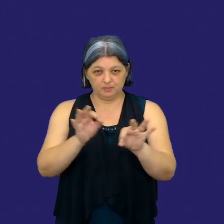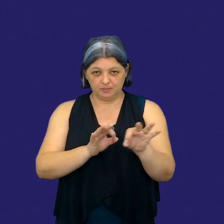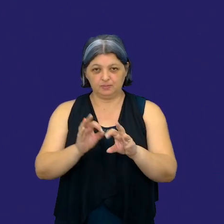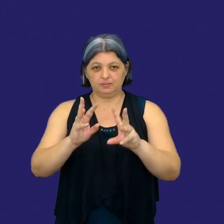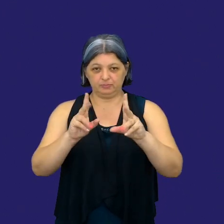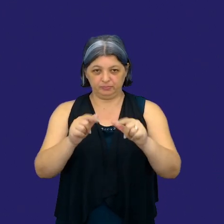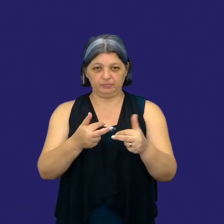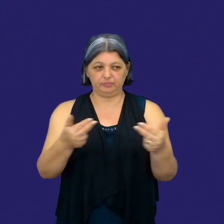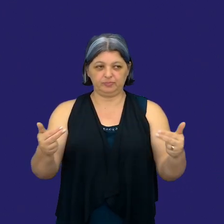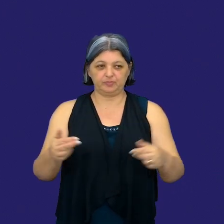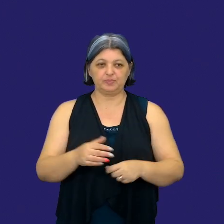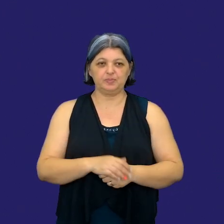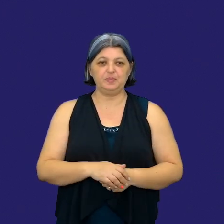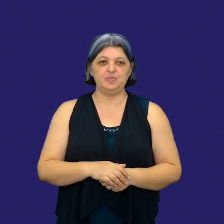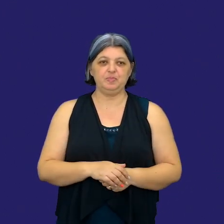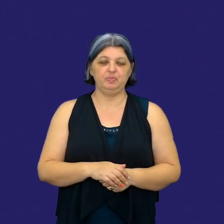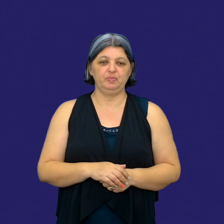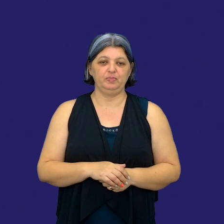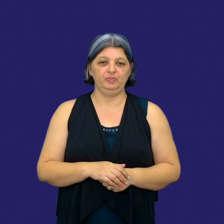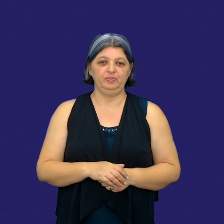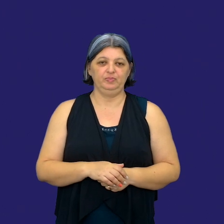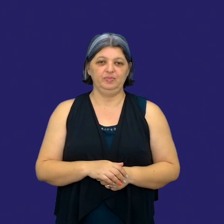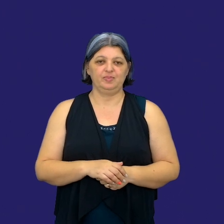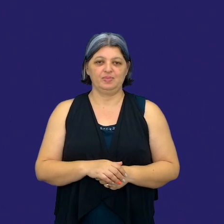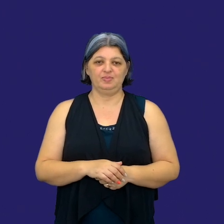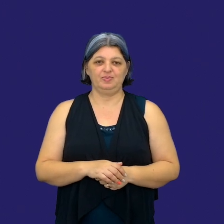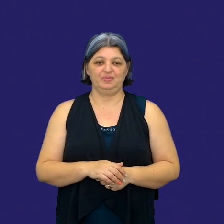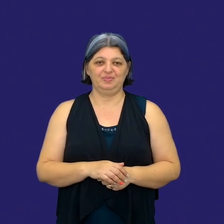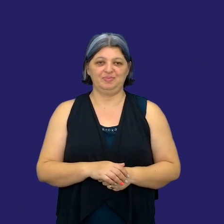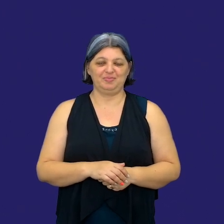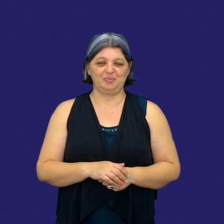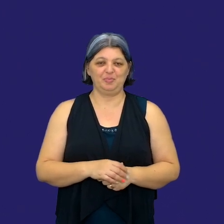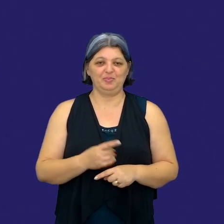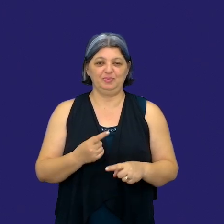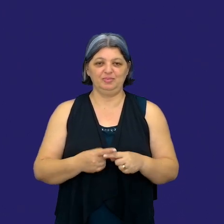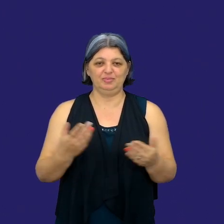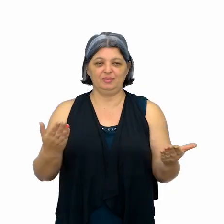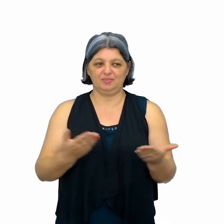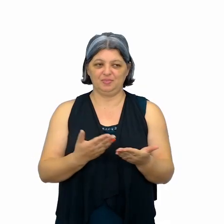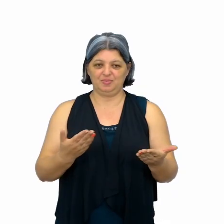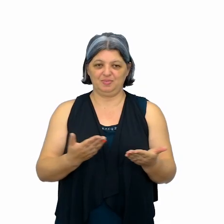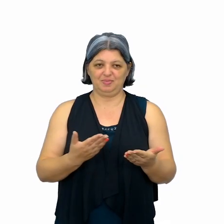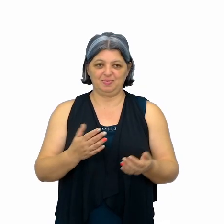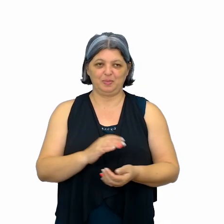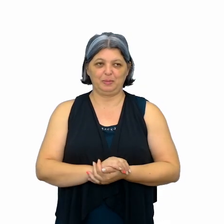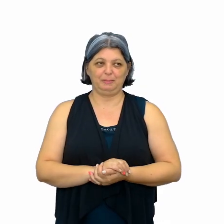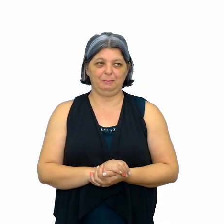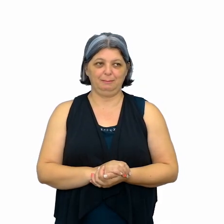e as intervenções. Então, vamos conhecer os objetivos do encontro de hoje? Pronto.